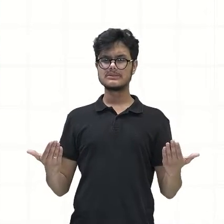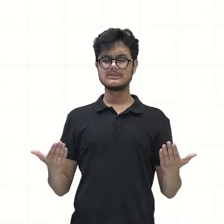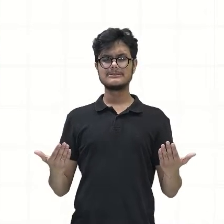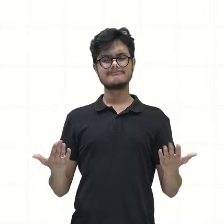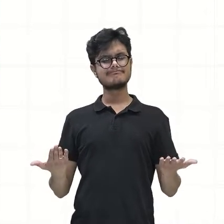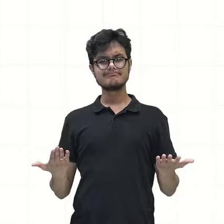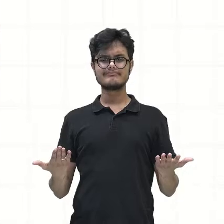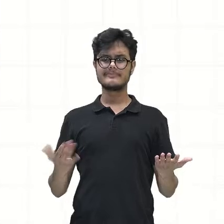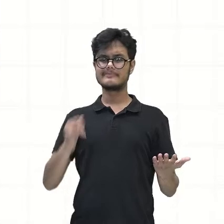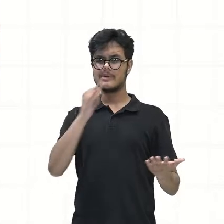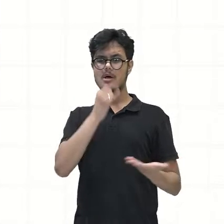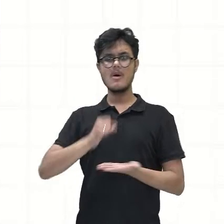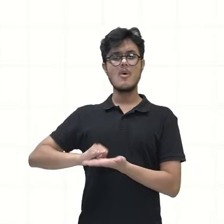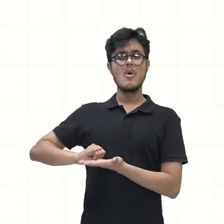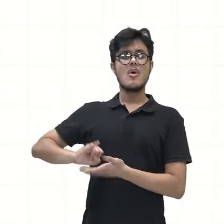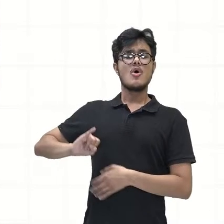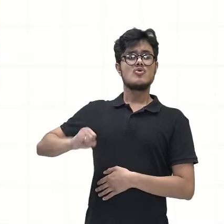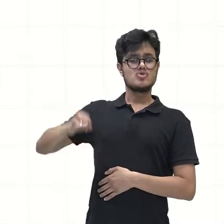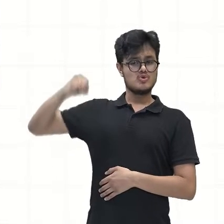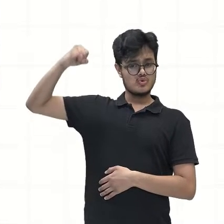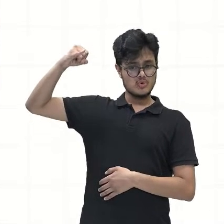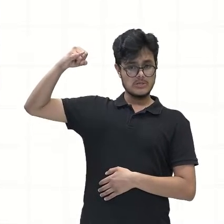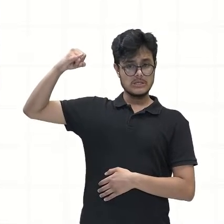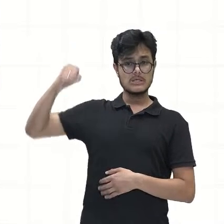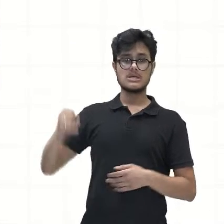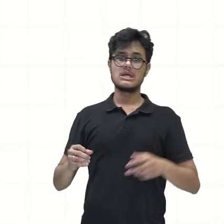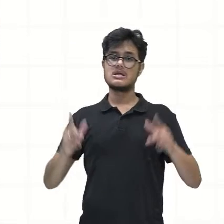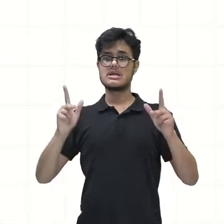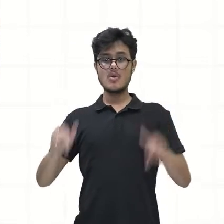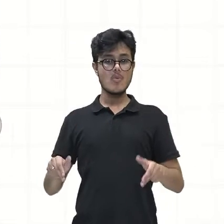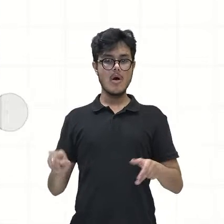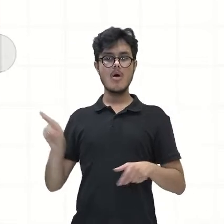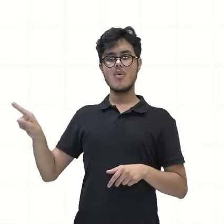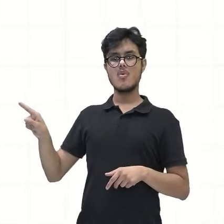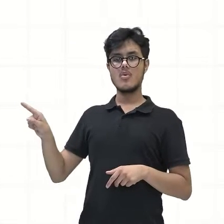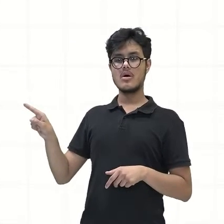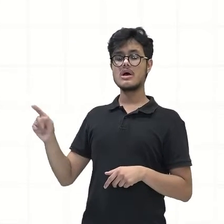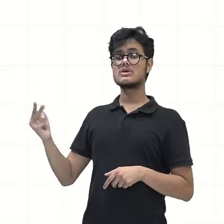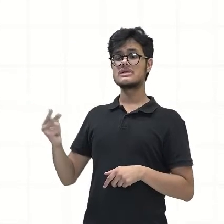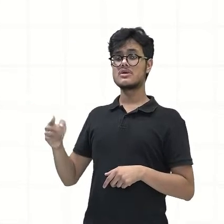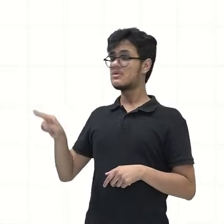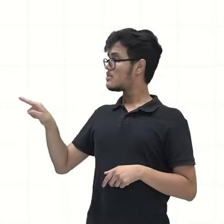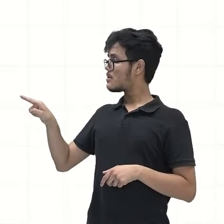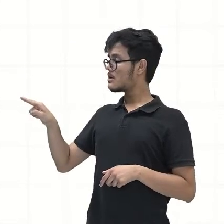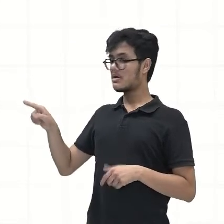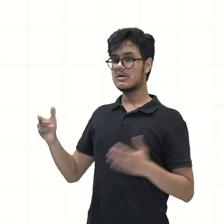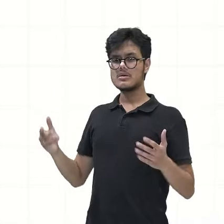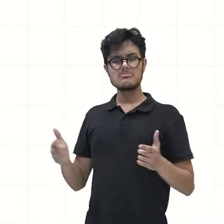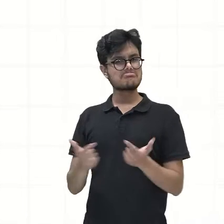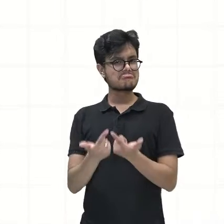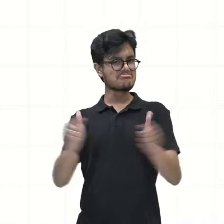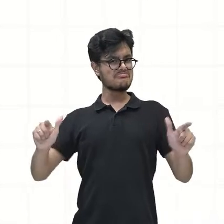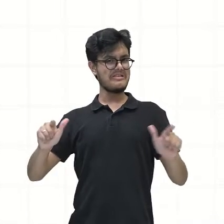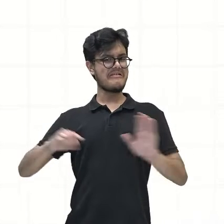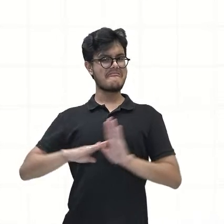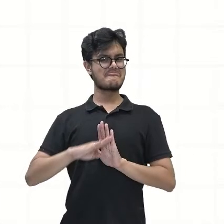como se a taxa de juros aqui, nesse segundo gráfico aqui, que eu estou apagando em vermelho, não